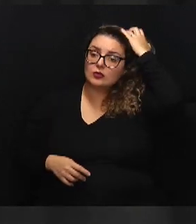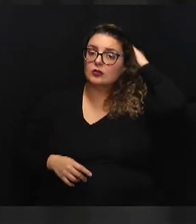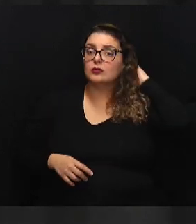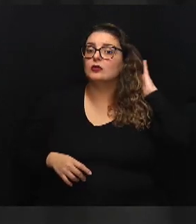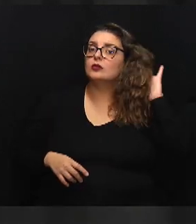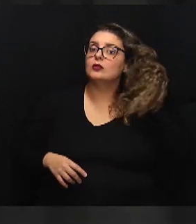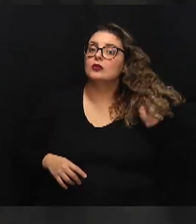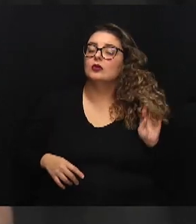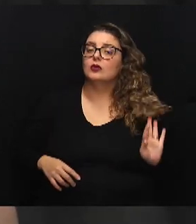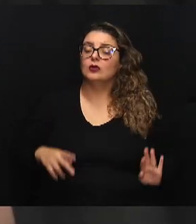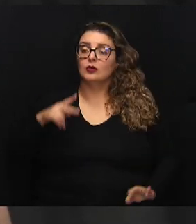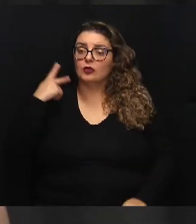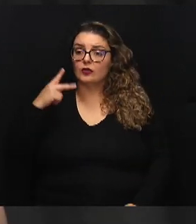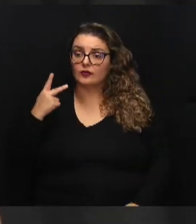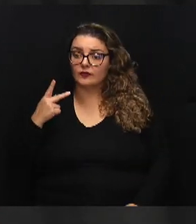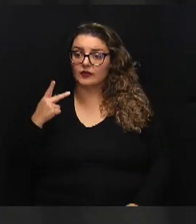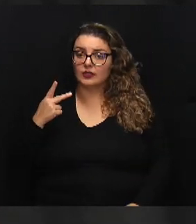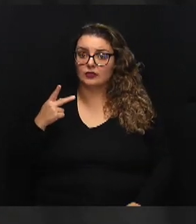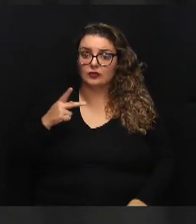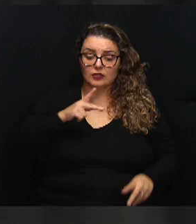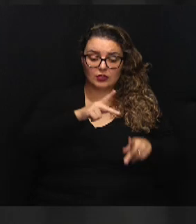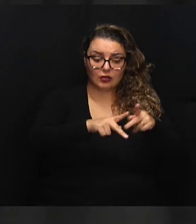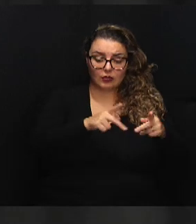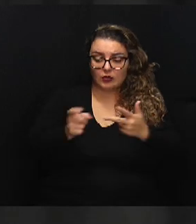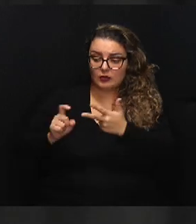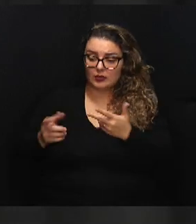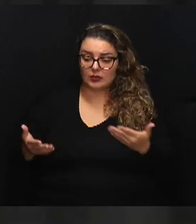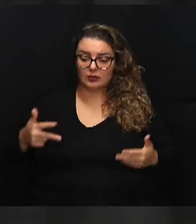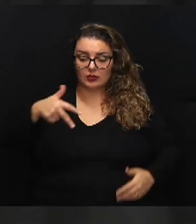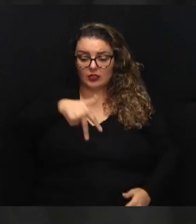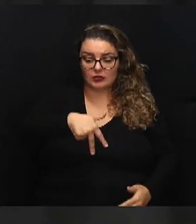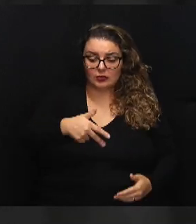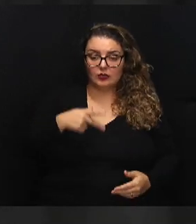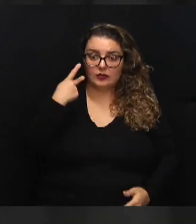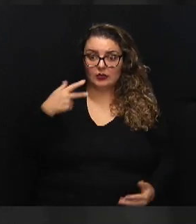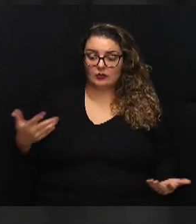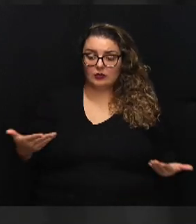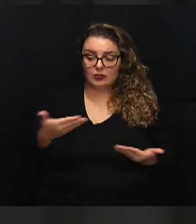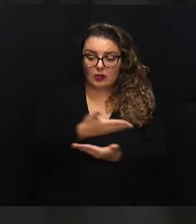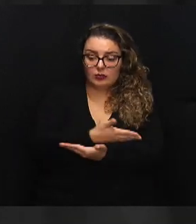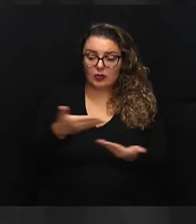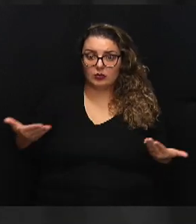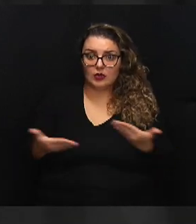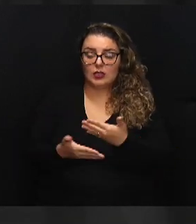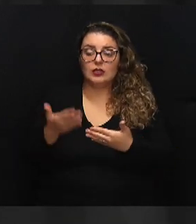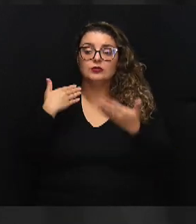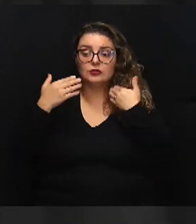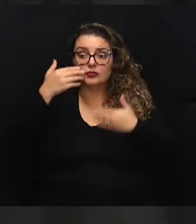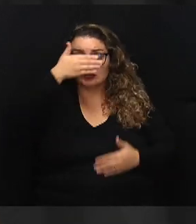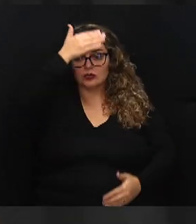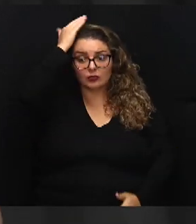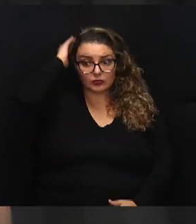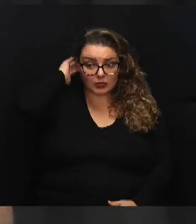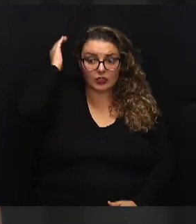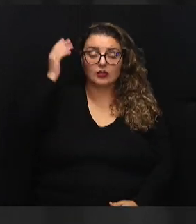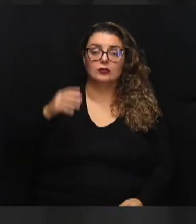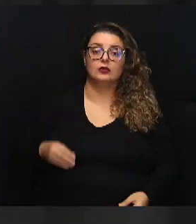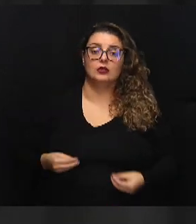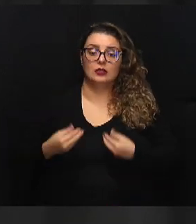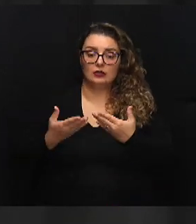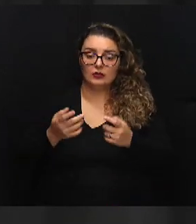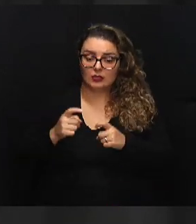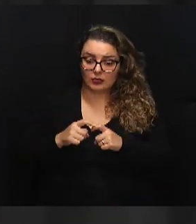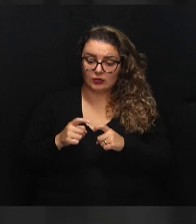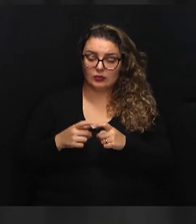elo entre a população e o executivo. E isso a gente tem conversado com o Dário, a gente tem levado mais médicos, a gente